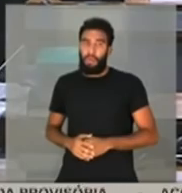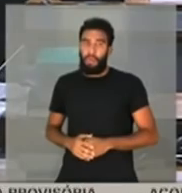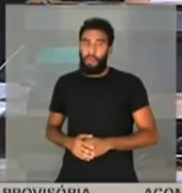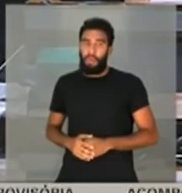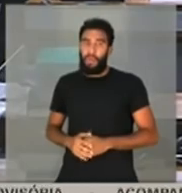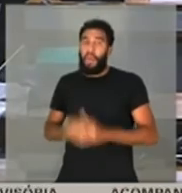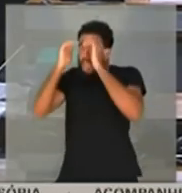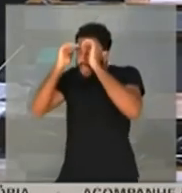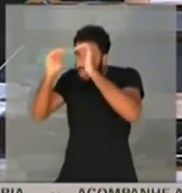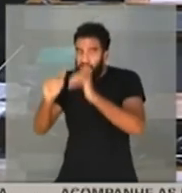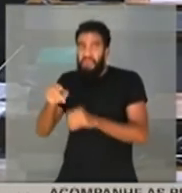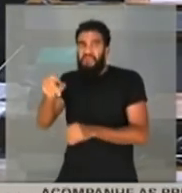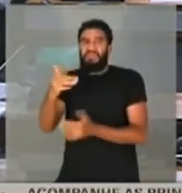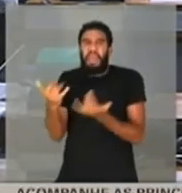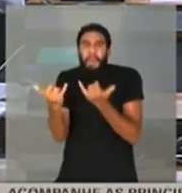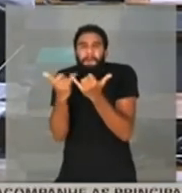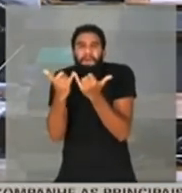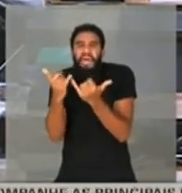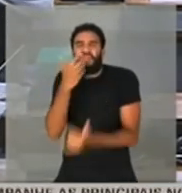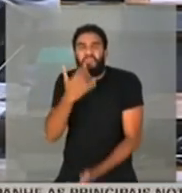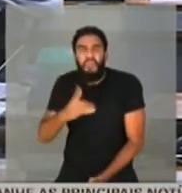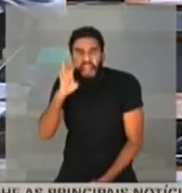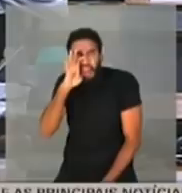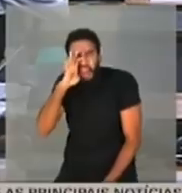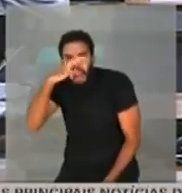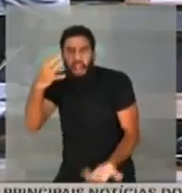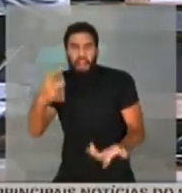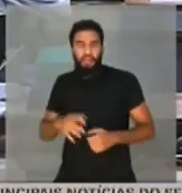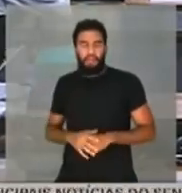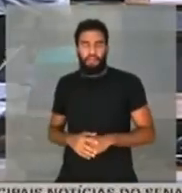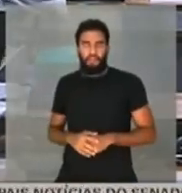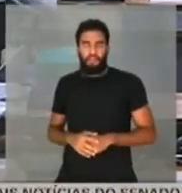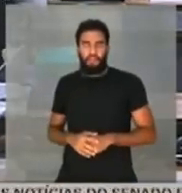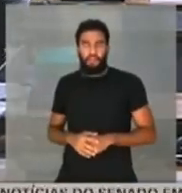Respeite a senadora da República. Respeite a senadora. Você é moleque de recado. Eu vou suspender a